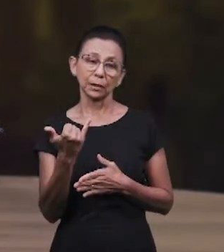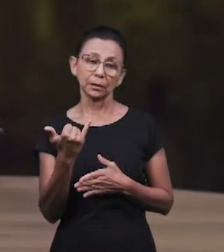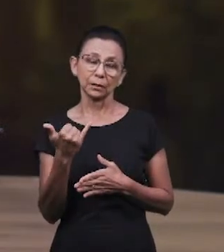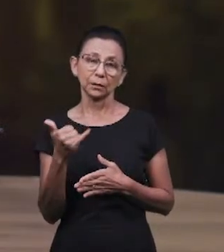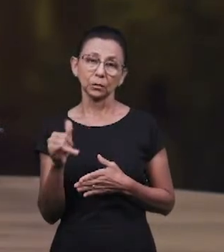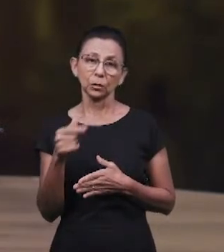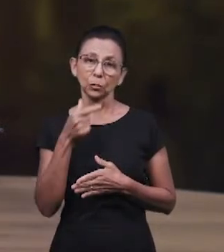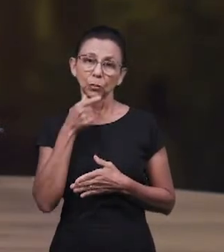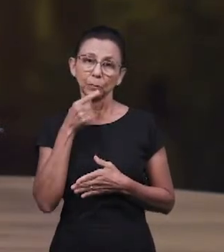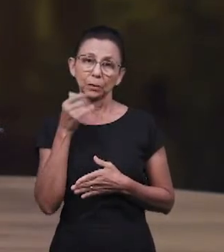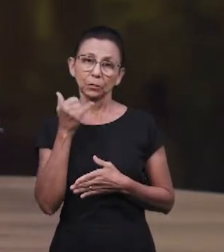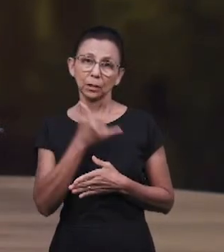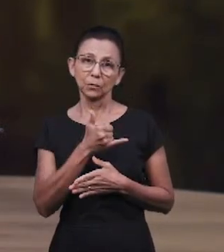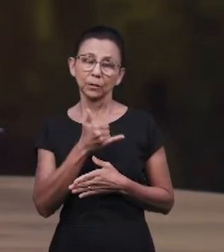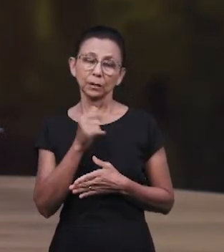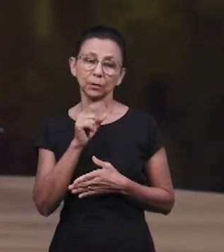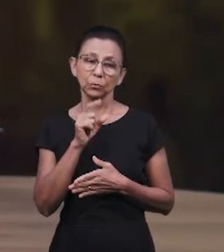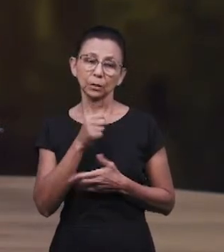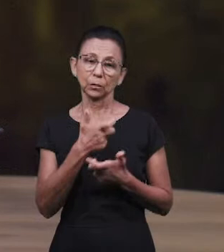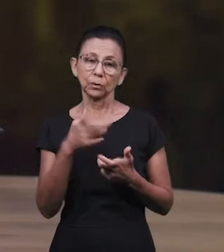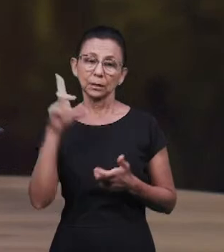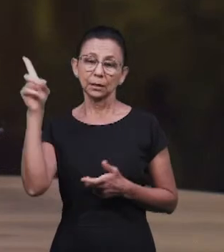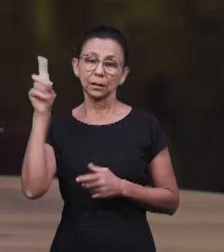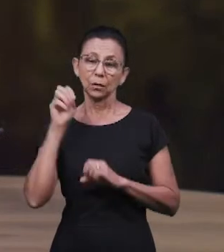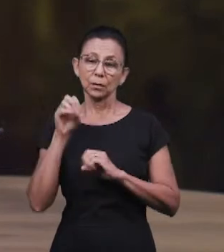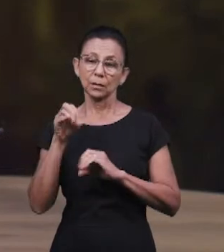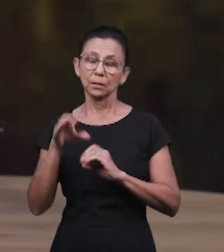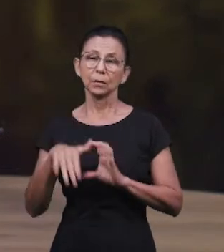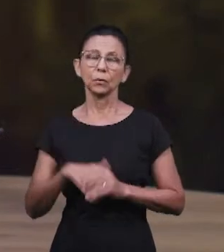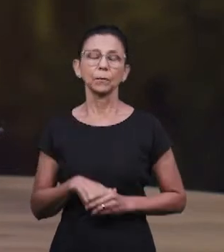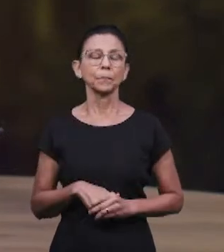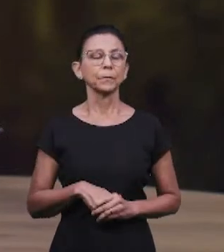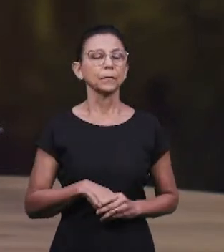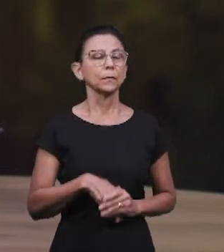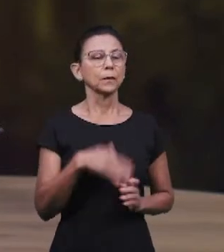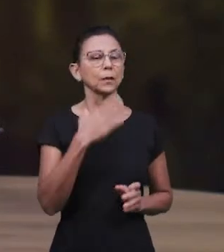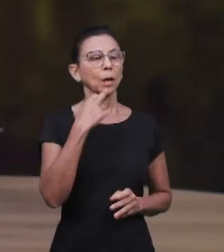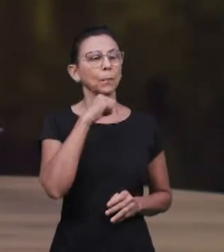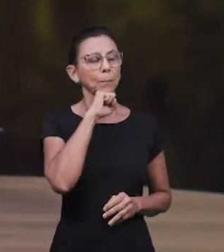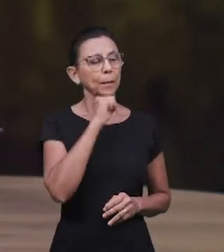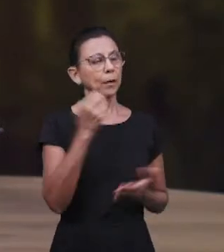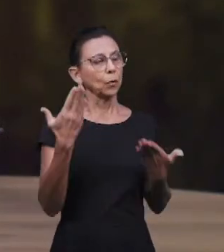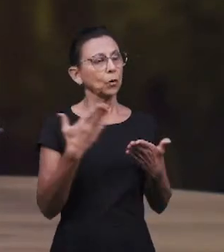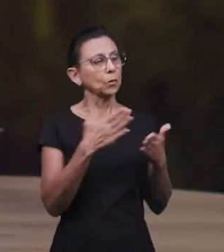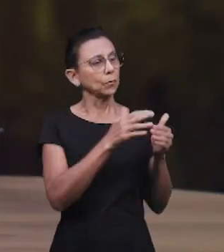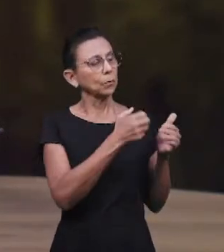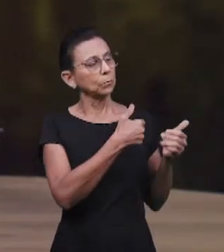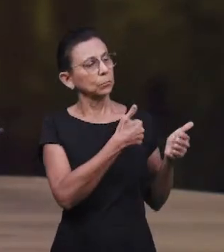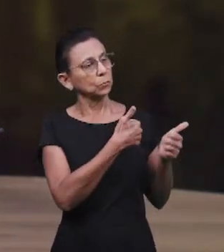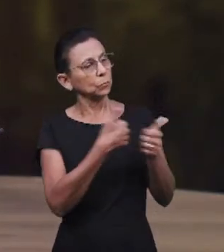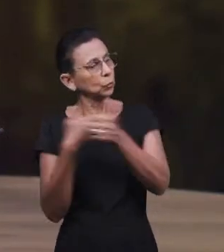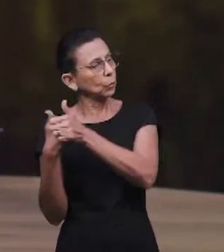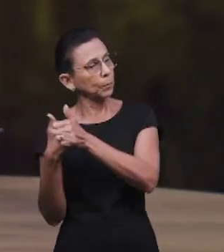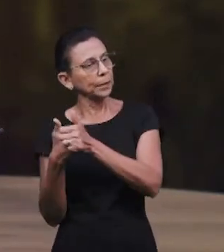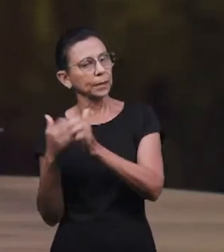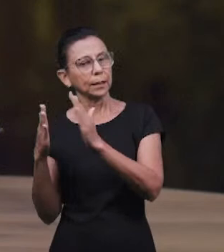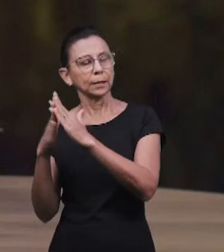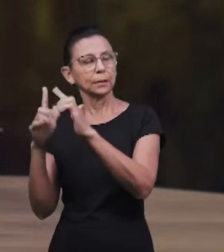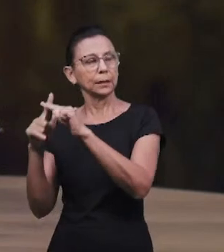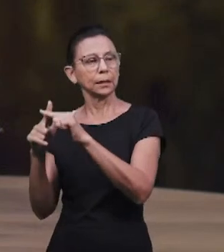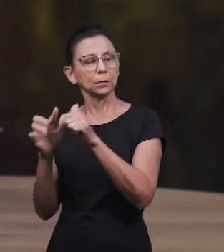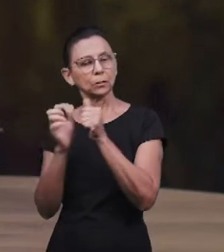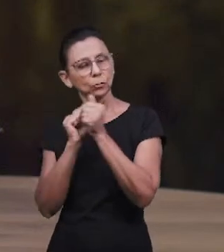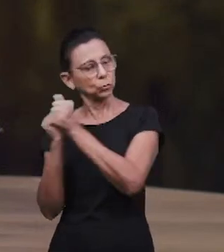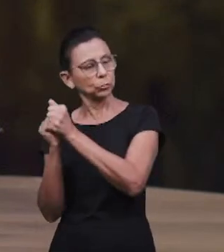ele. Aí eles, viu, pai? Hoje você vai à igreja com a gente. O pai